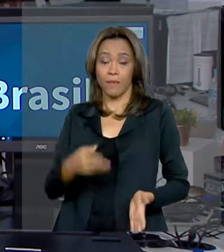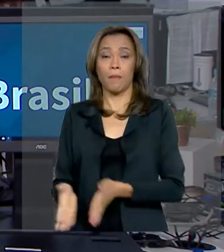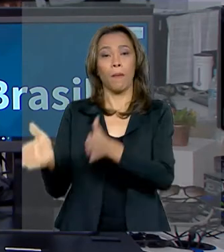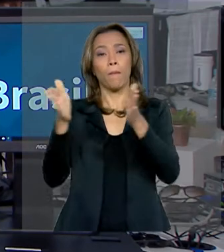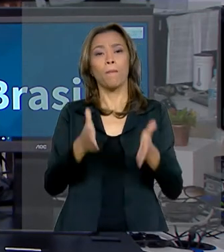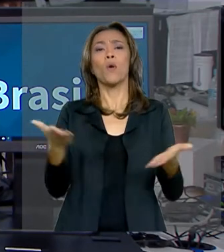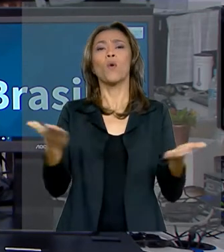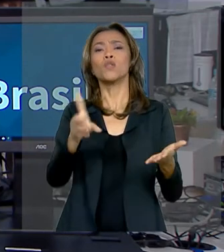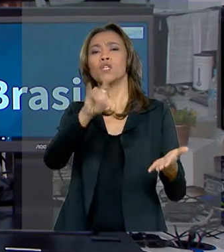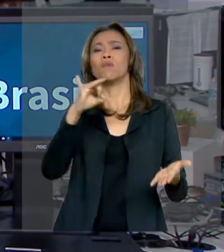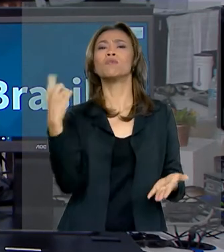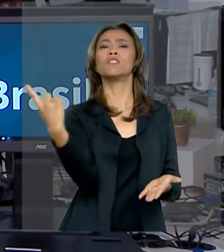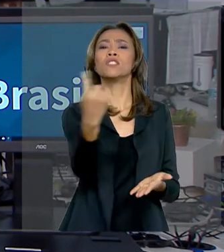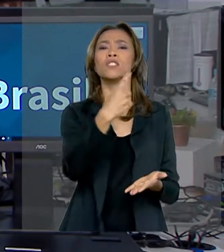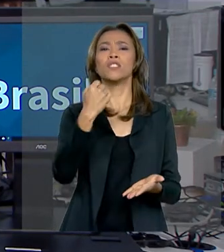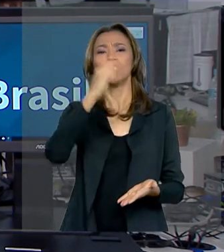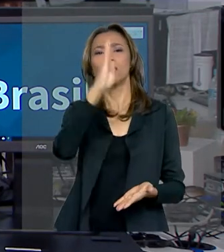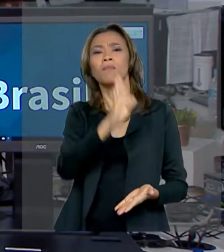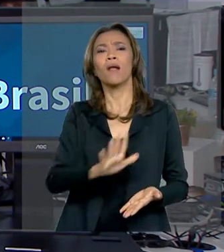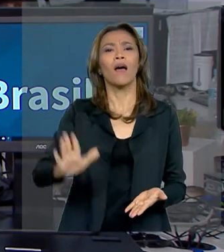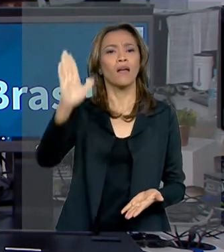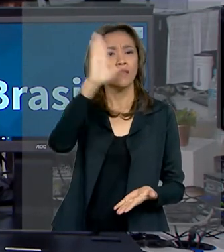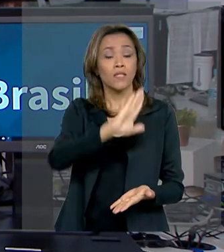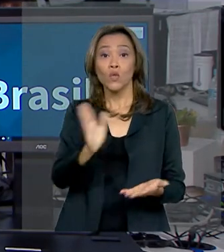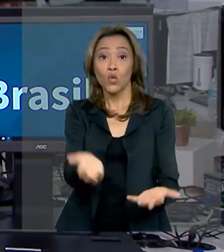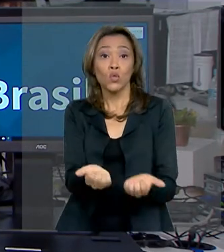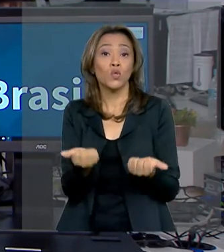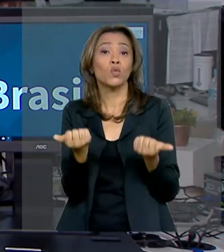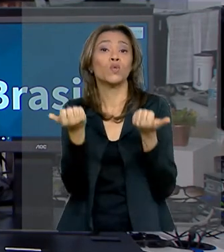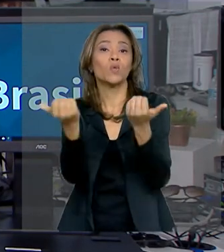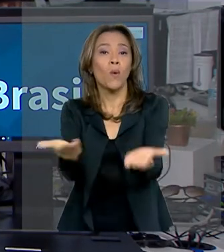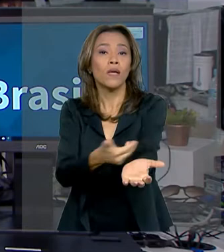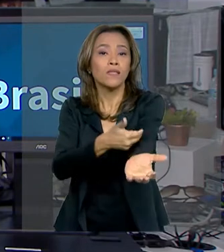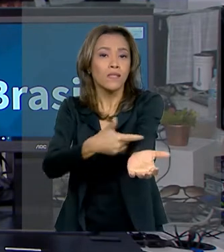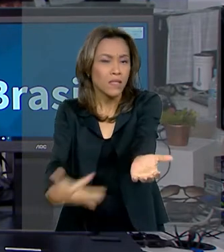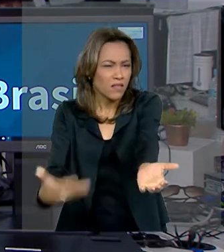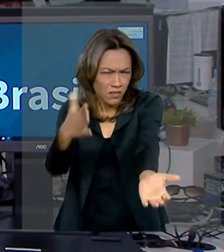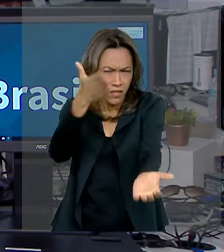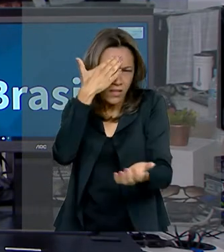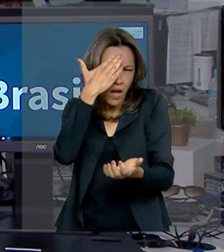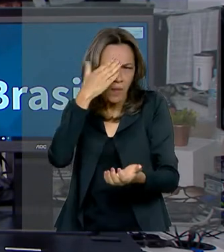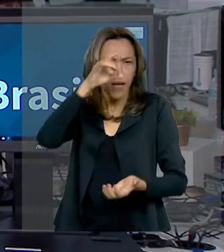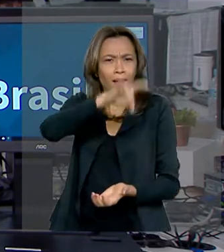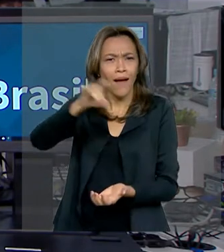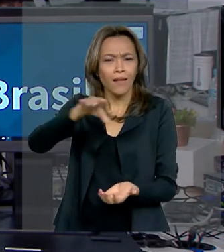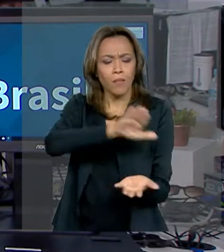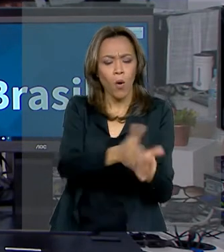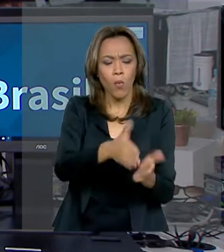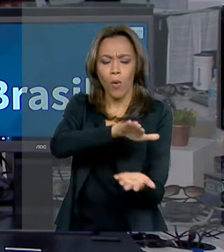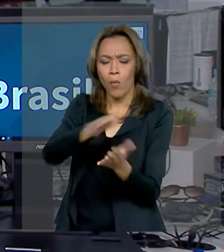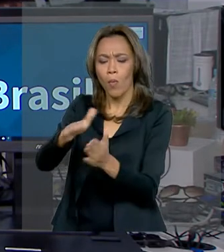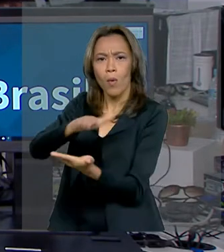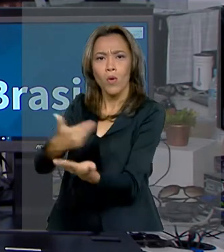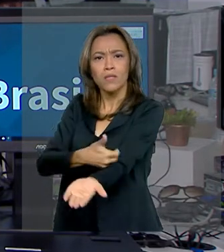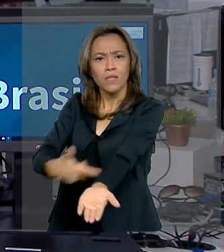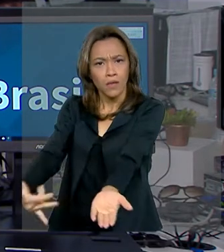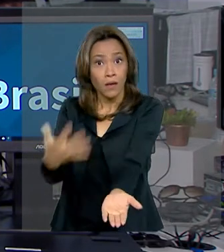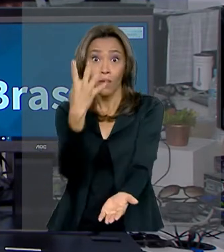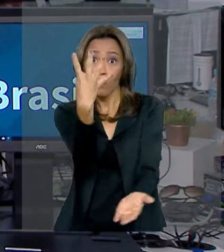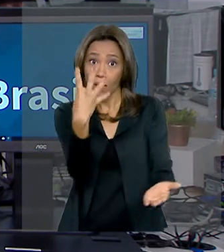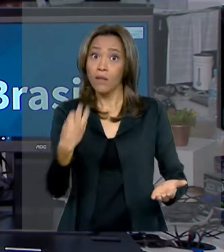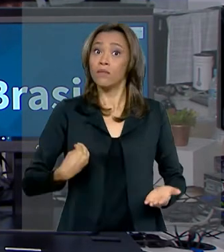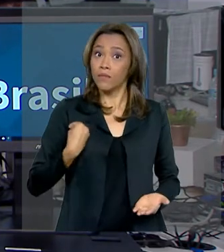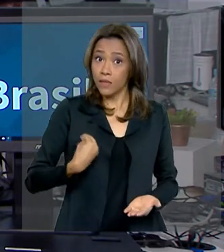Hoje é Dia Nacional do Doador de Sangue. Você sabia que a cada bolsa de sangue doada, até 4 vidas podem ser